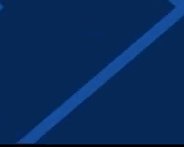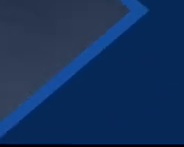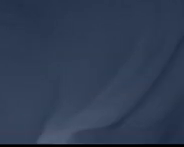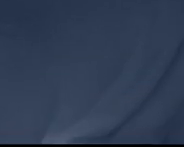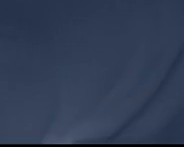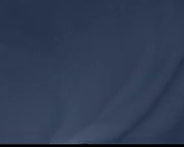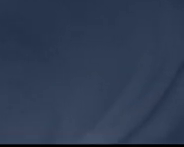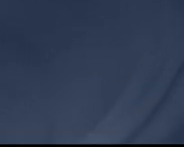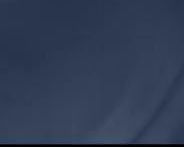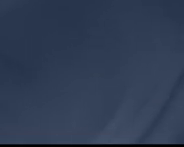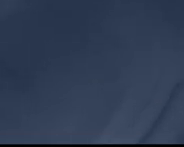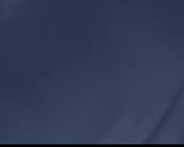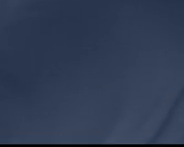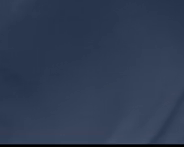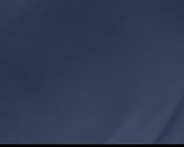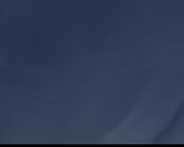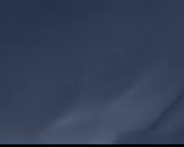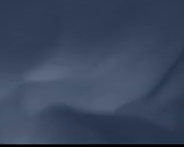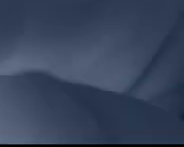E aí